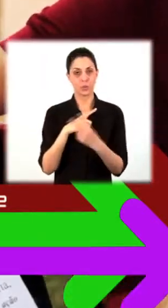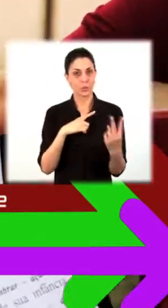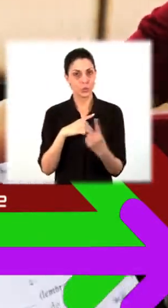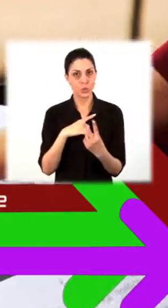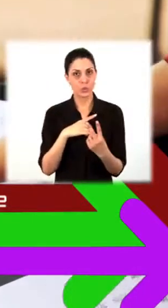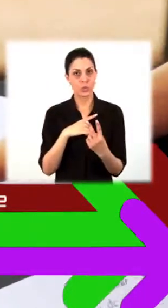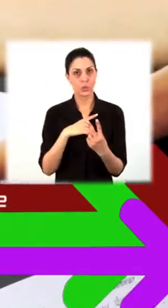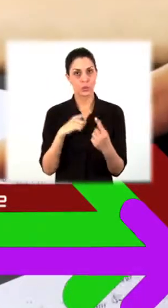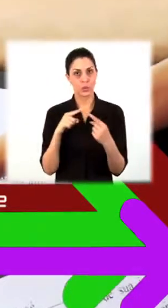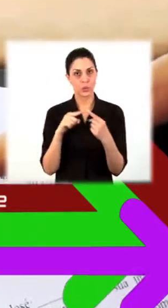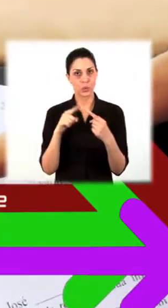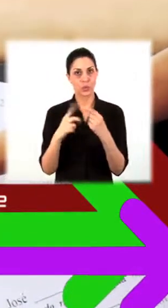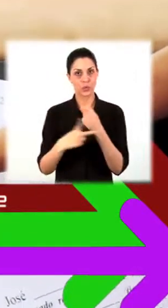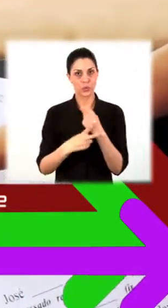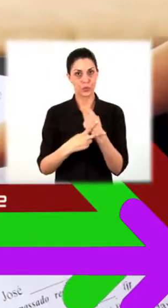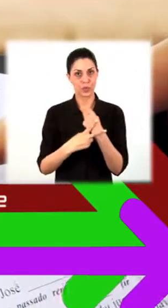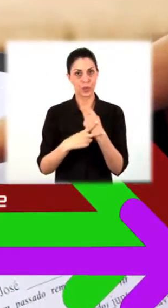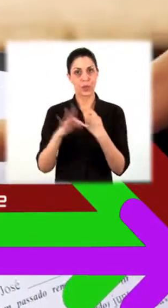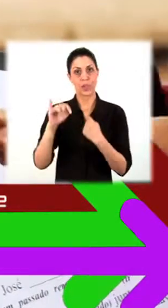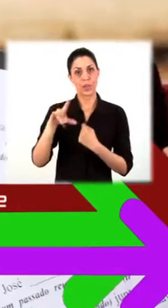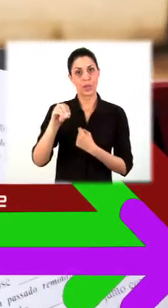algum desses dois tempos verbais?